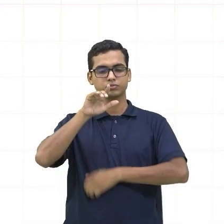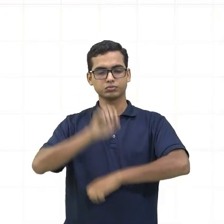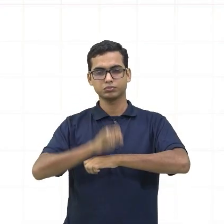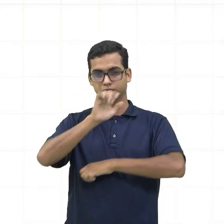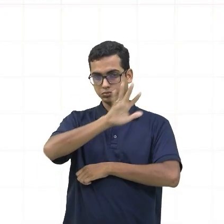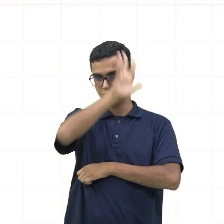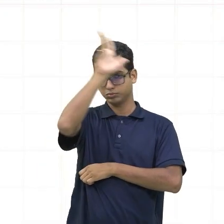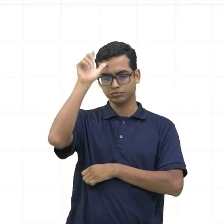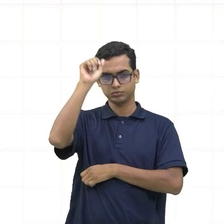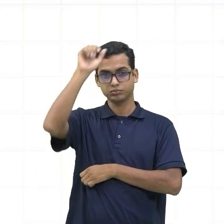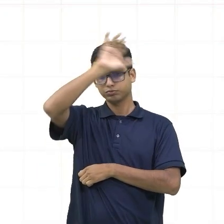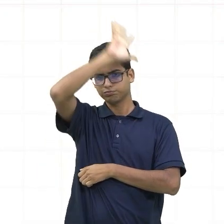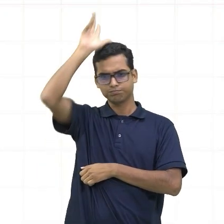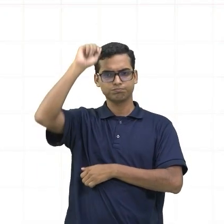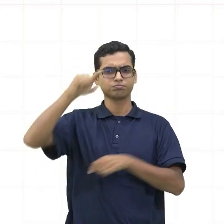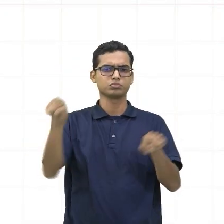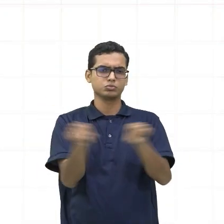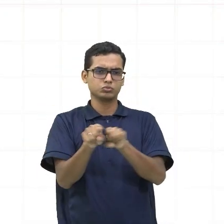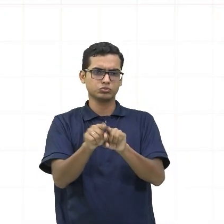maiores contribuições da